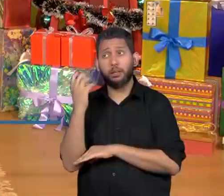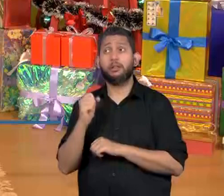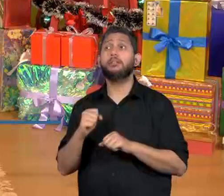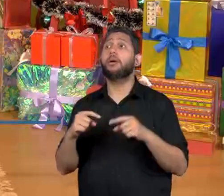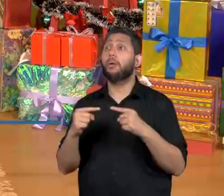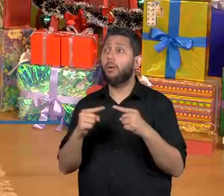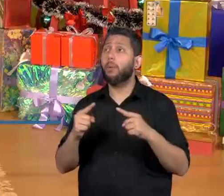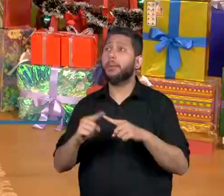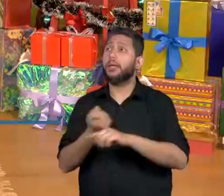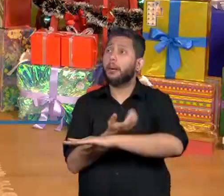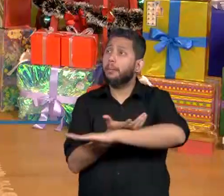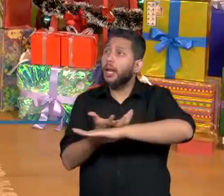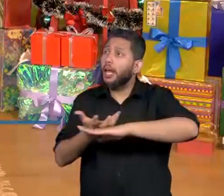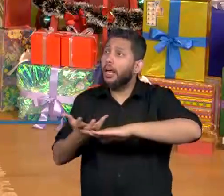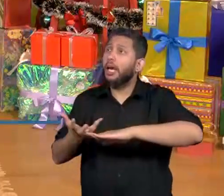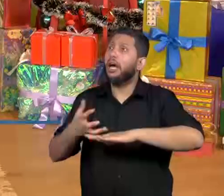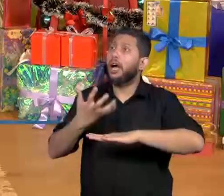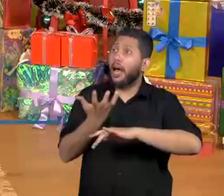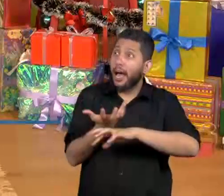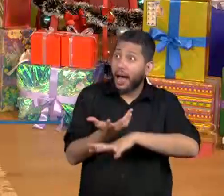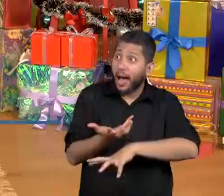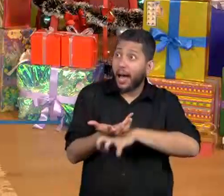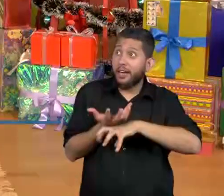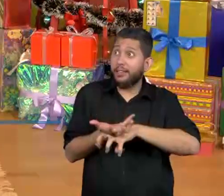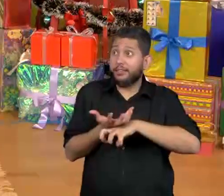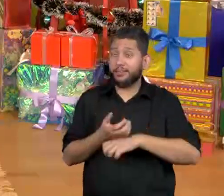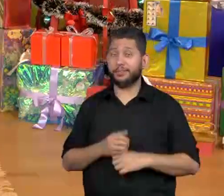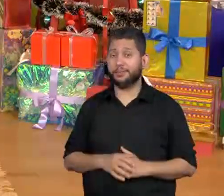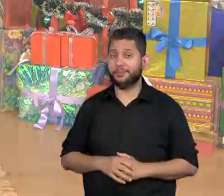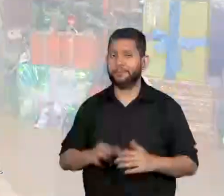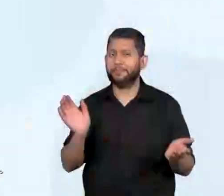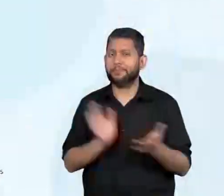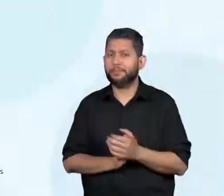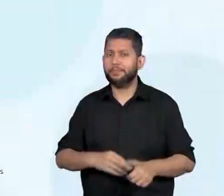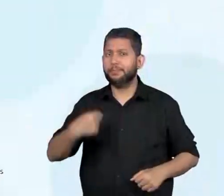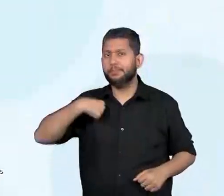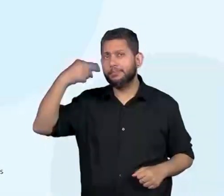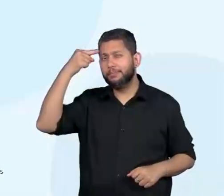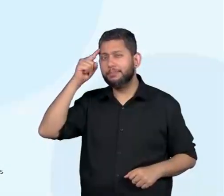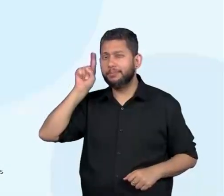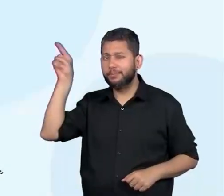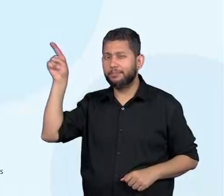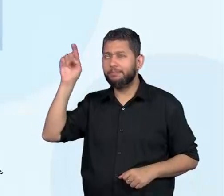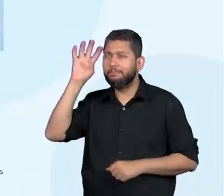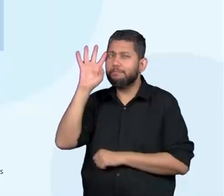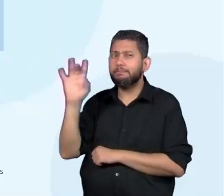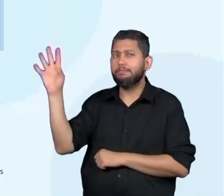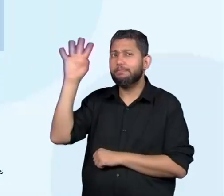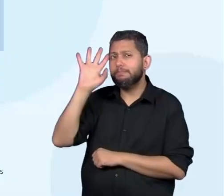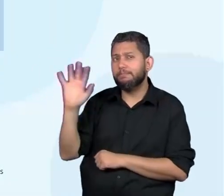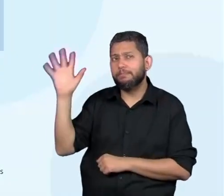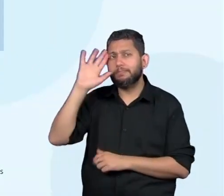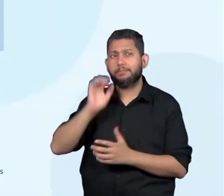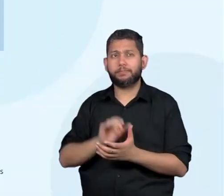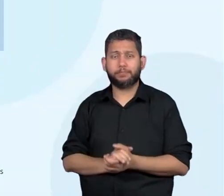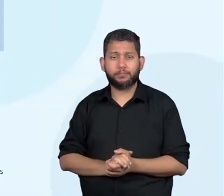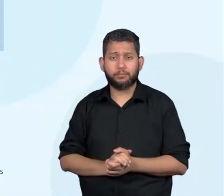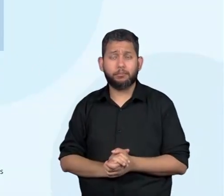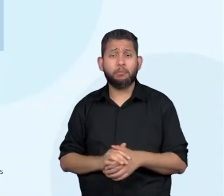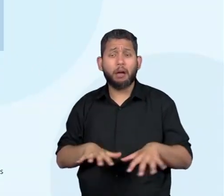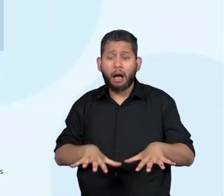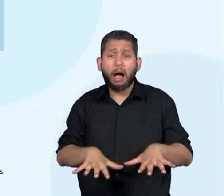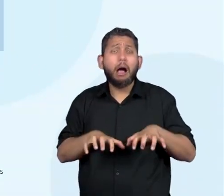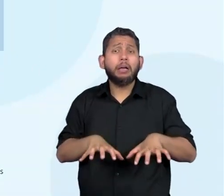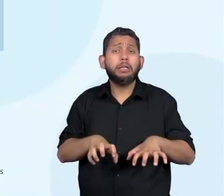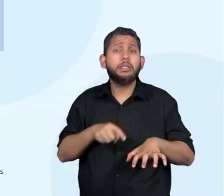né? Exatamente, Pro. Então vamos refletir. Vamos refletir aí um pouquinho. O